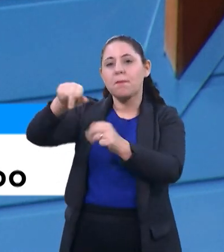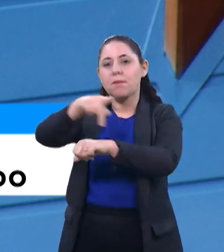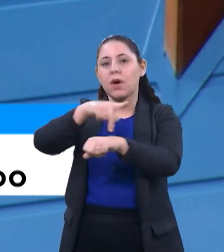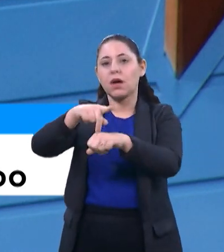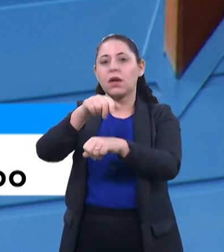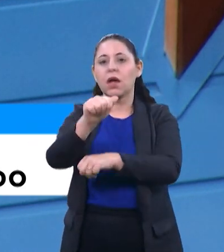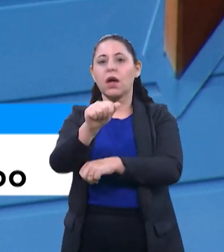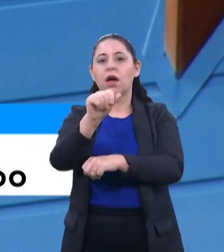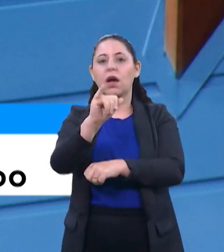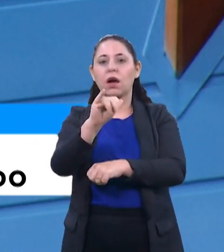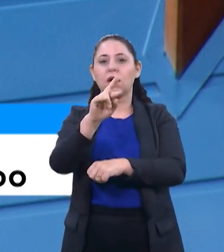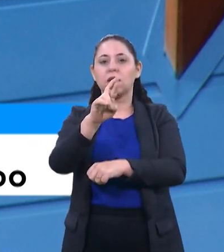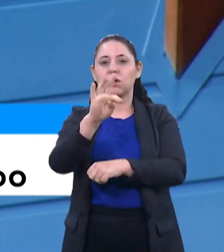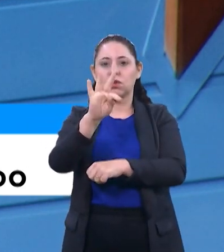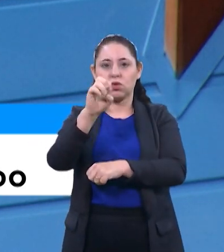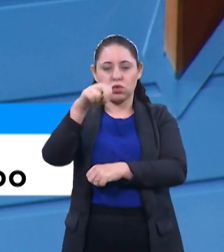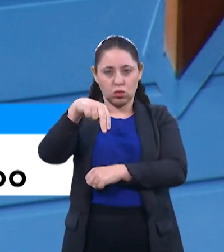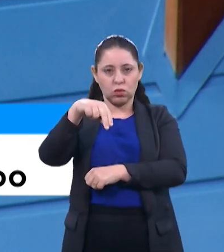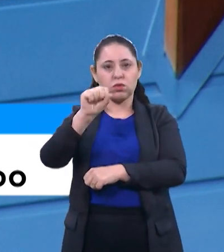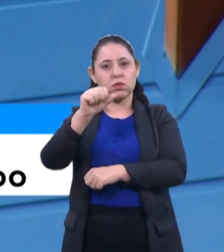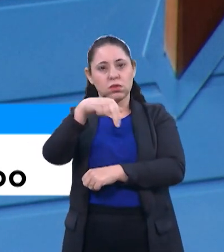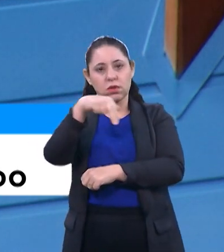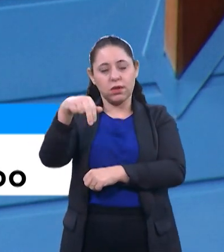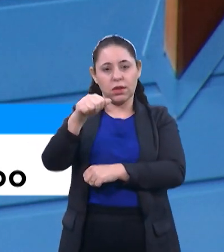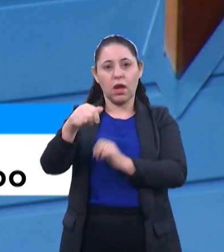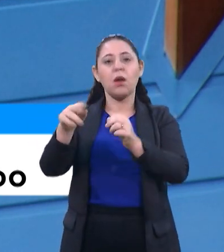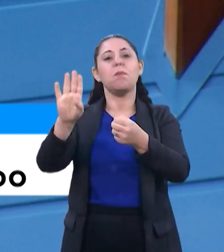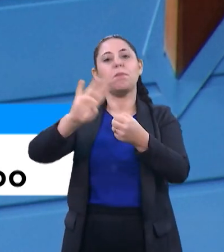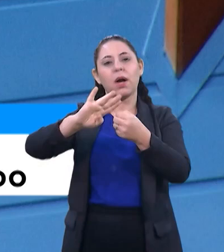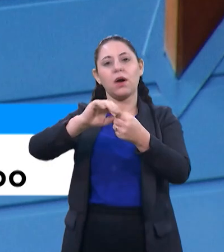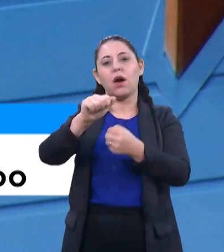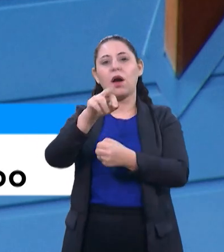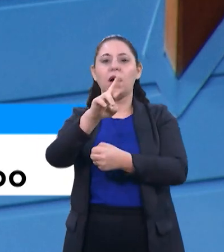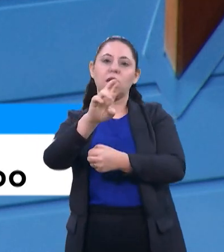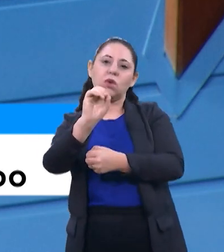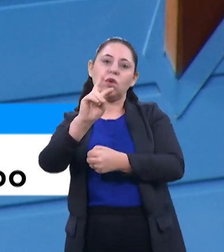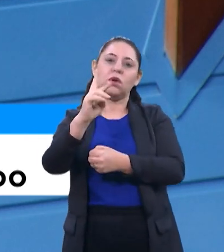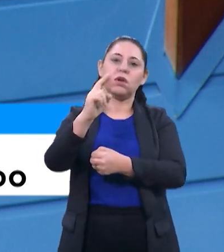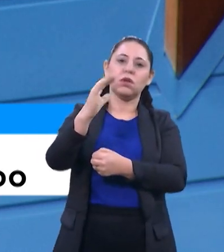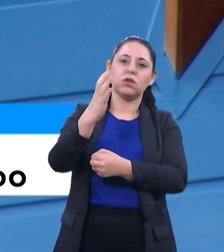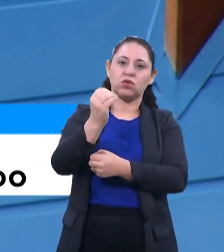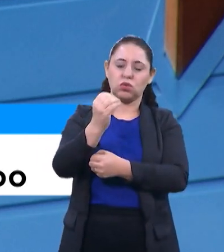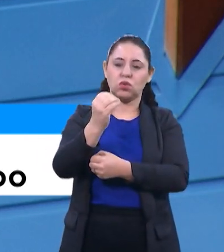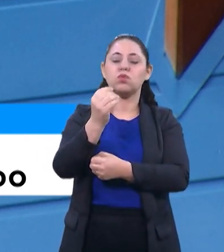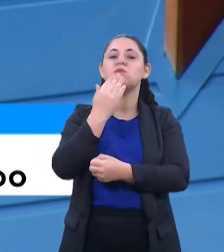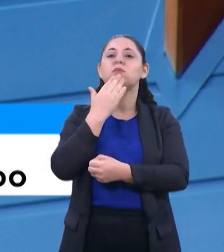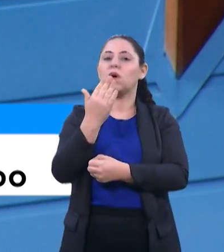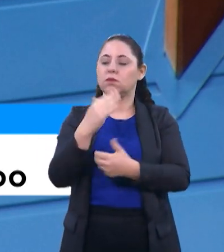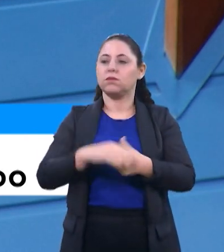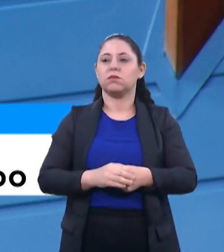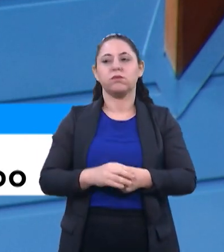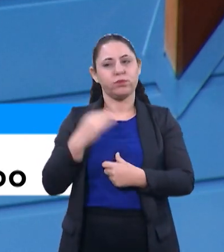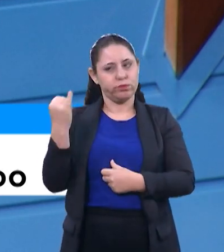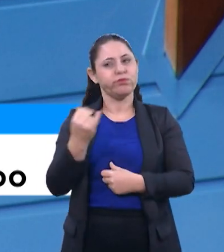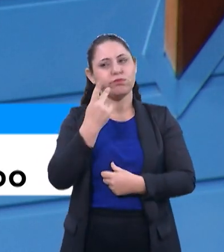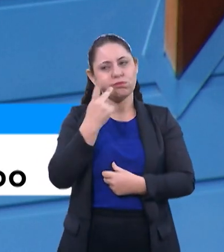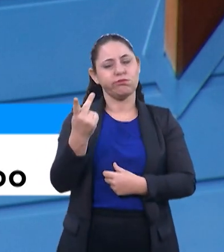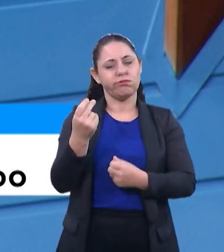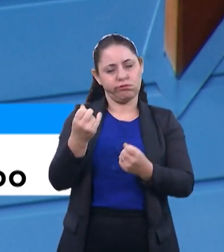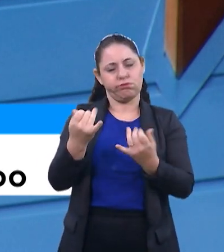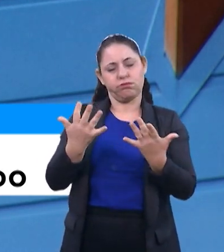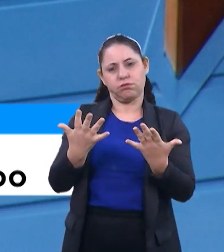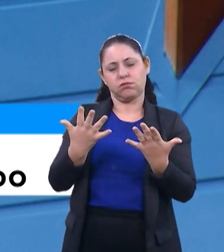Ayrton Senna, localizado no bairro Aero Rancho, também nesta capital. Vale dizer, senhor presidente,